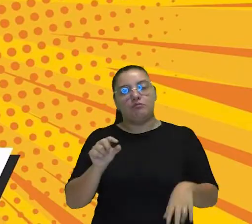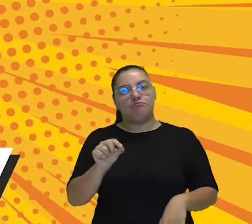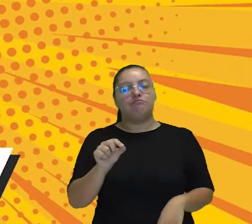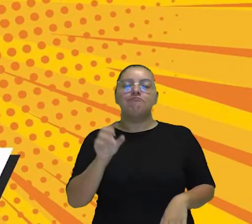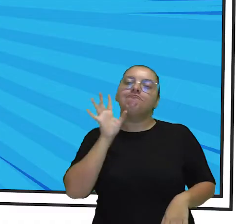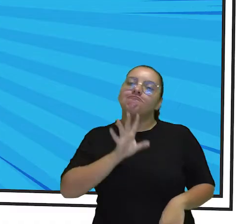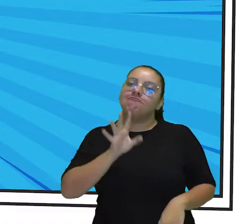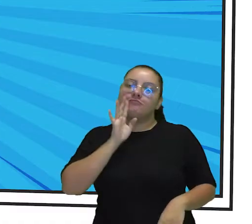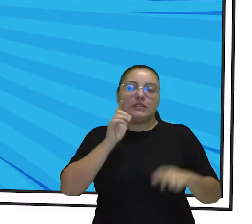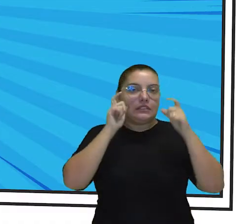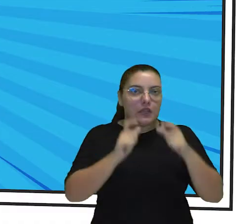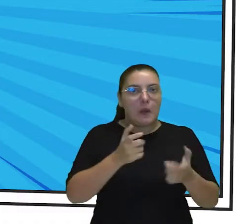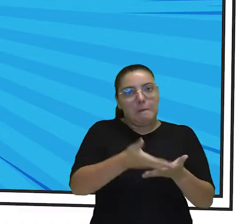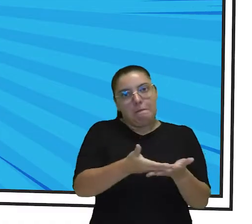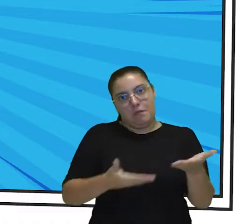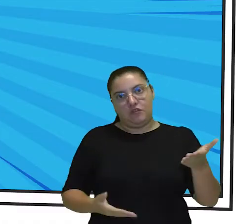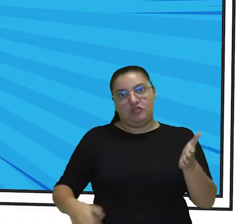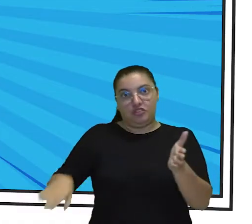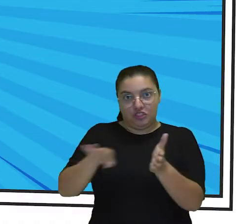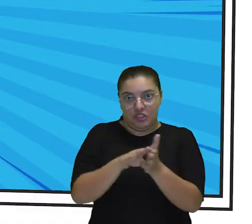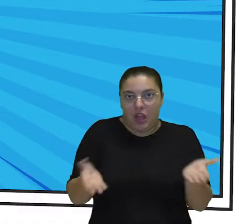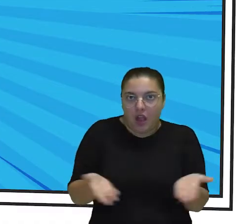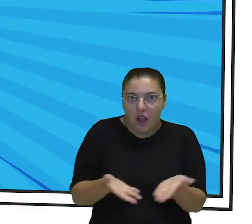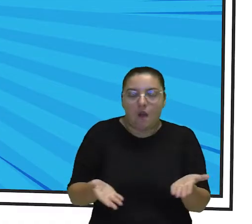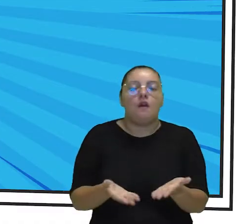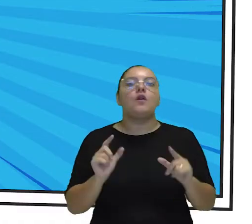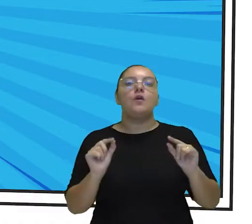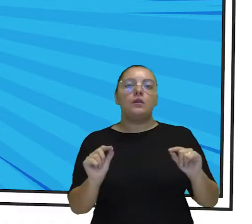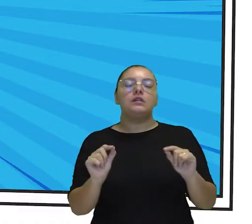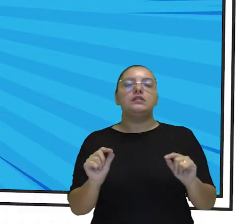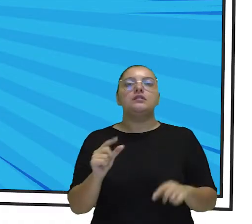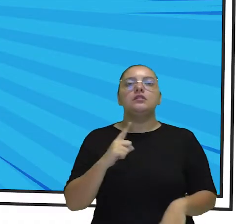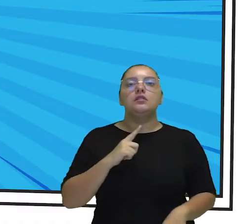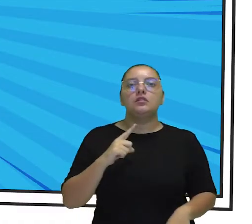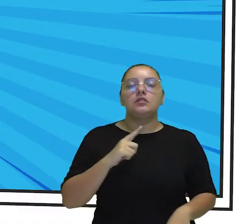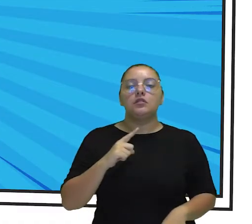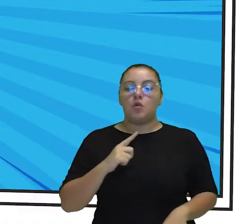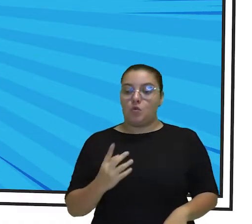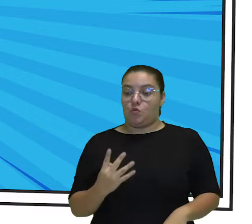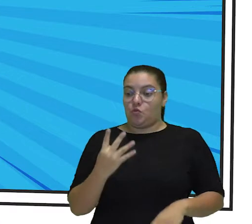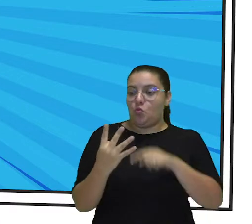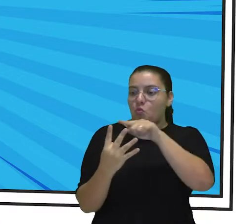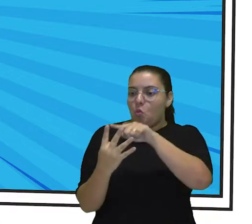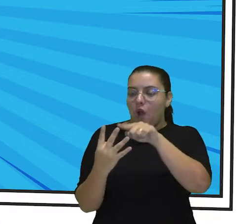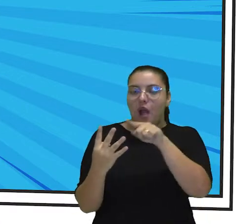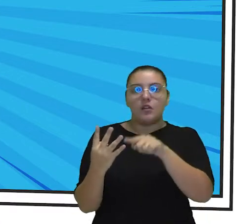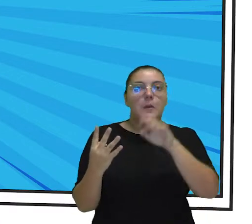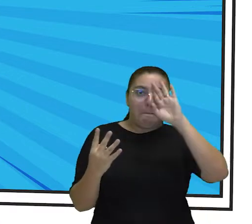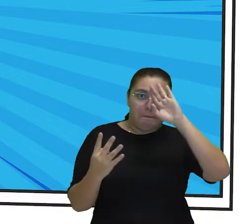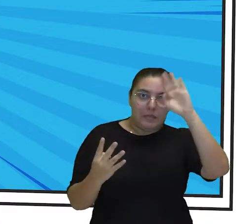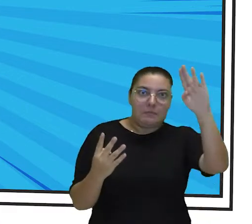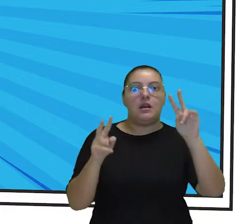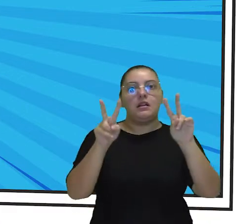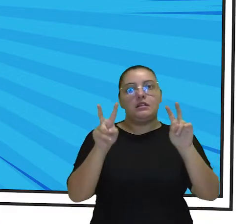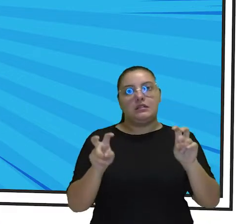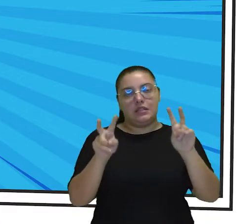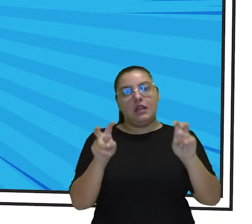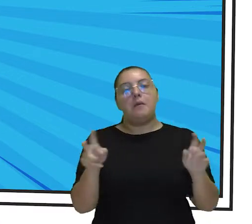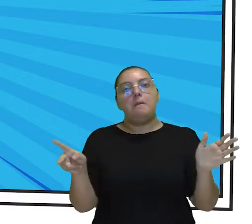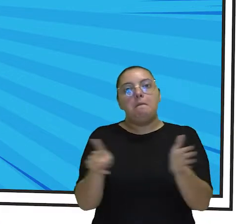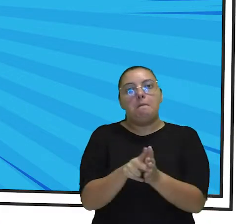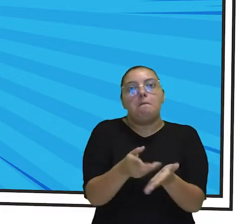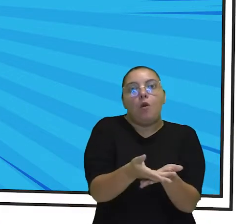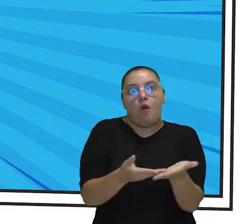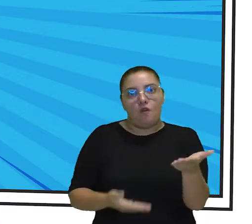muito interessante para a prova que está chegando. Nós vamos abordar aqui os 4 principais temas de incidência da prova do